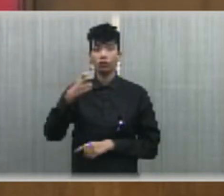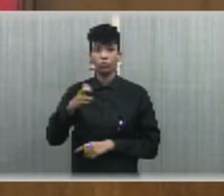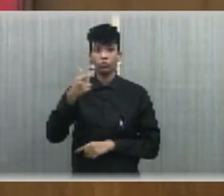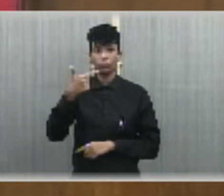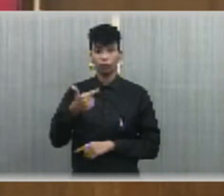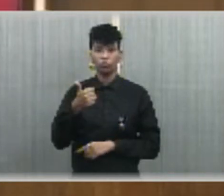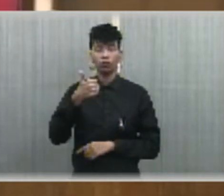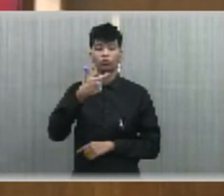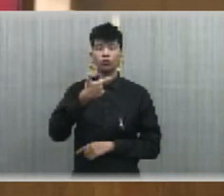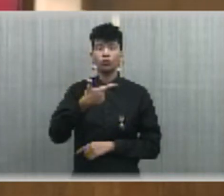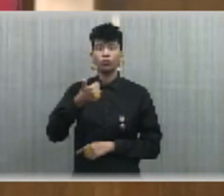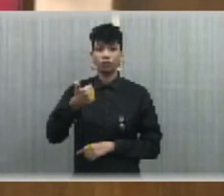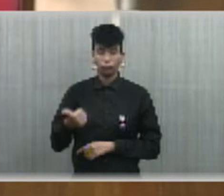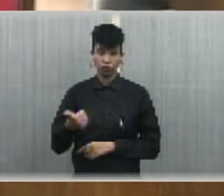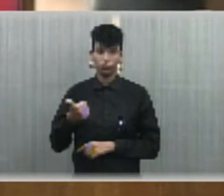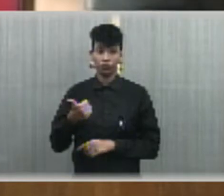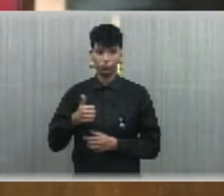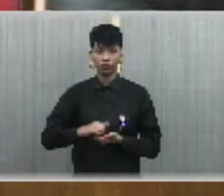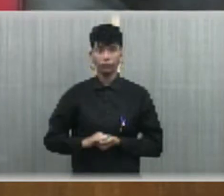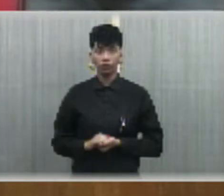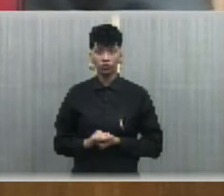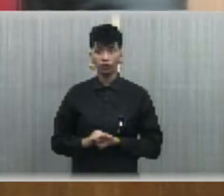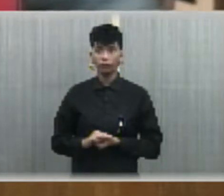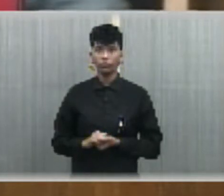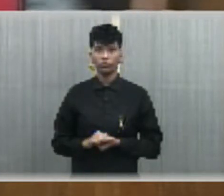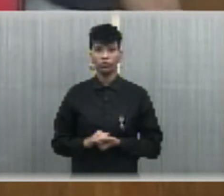AL 27152/2021, que dispõe sobre